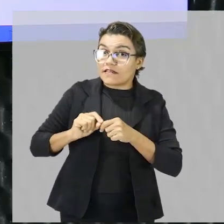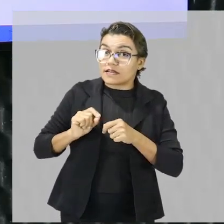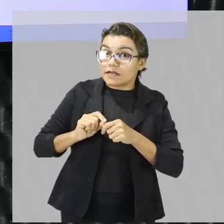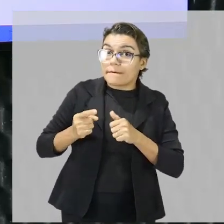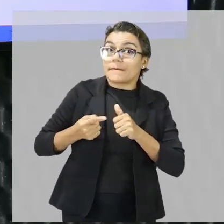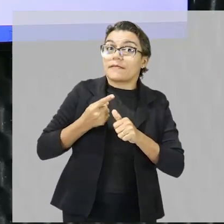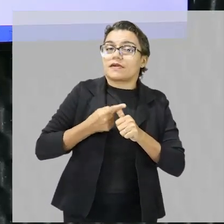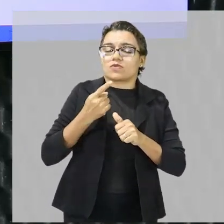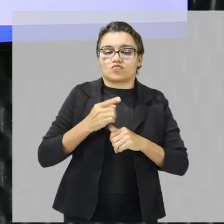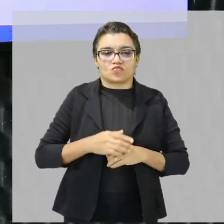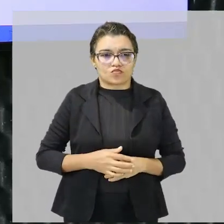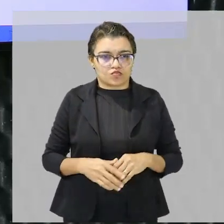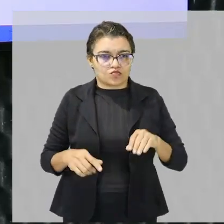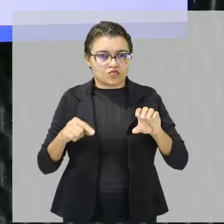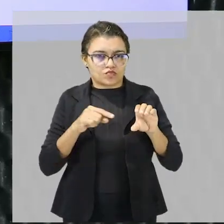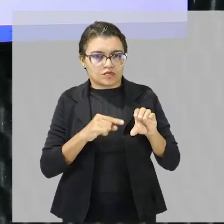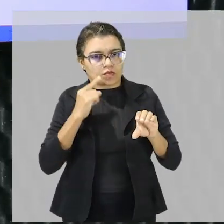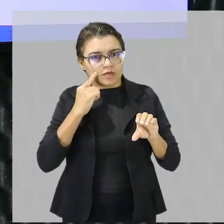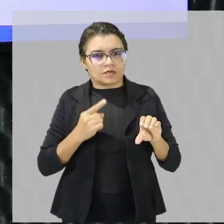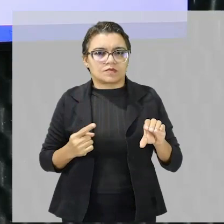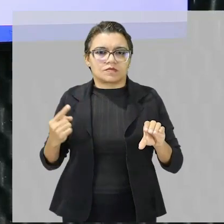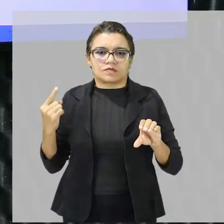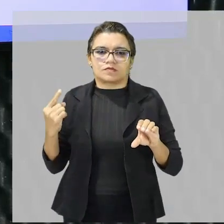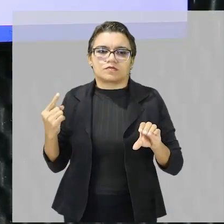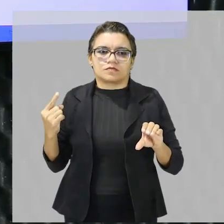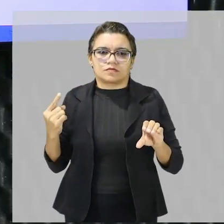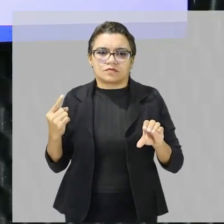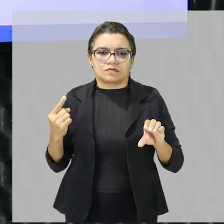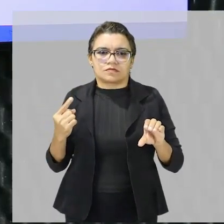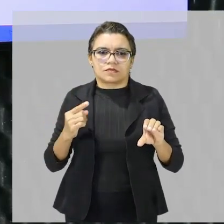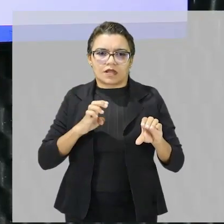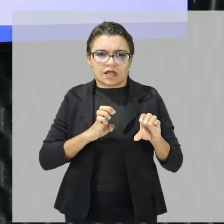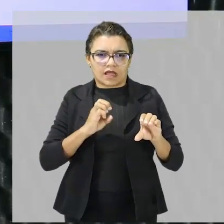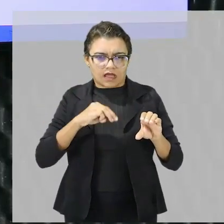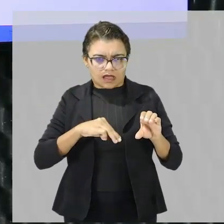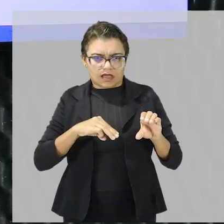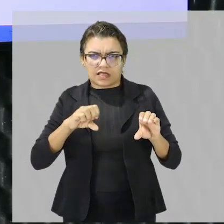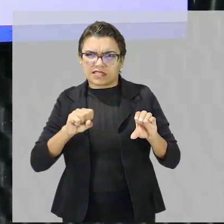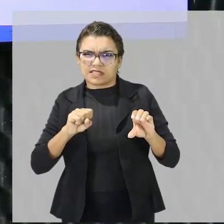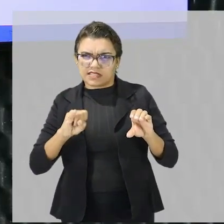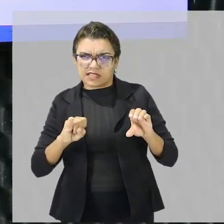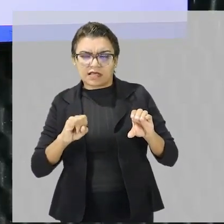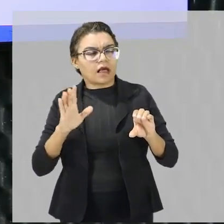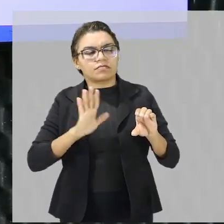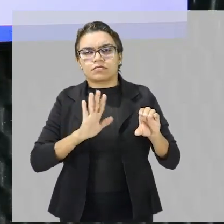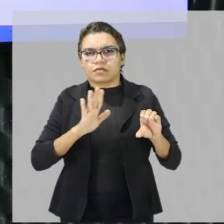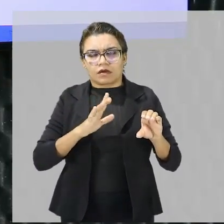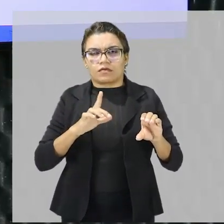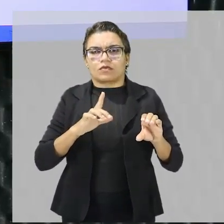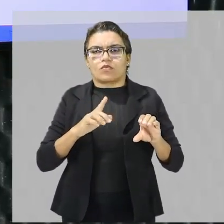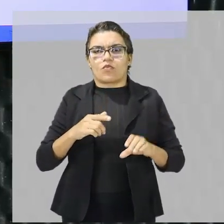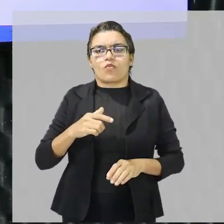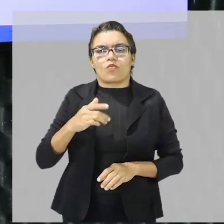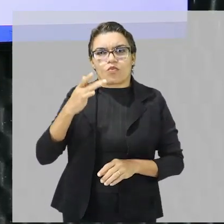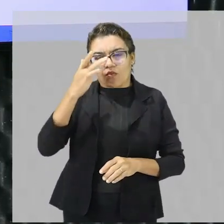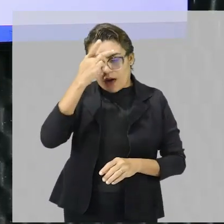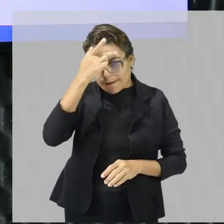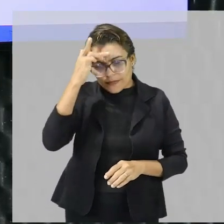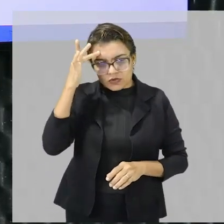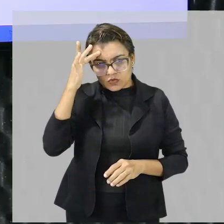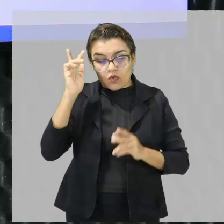primeiro. O homem é em si, não é em si. Ele tem a existência em primeiro